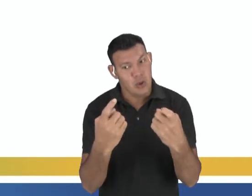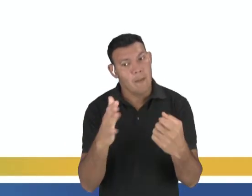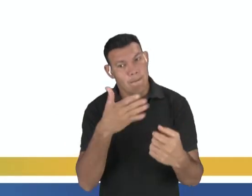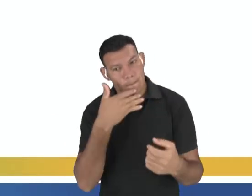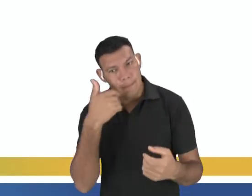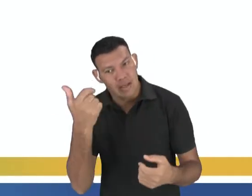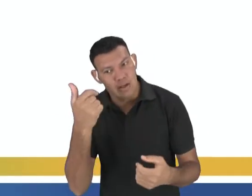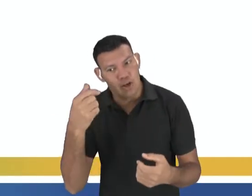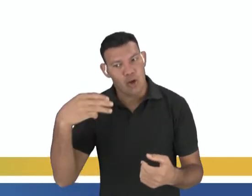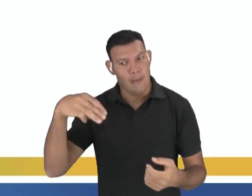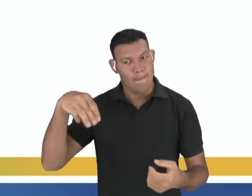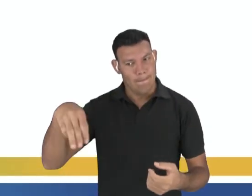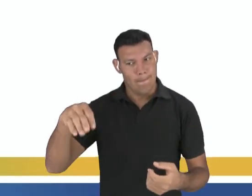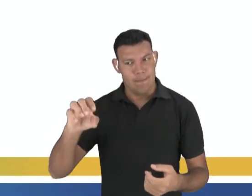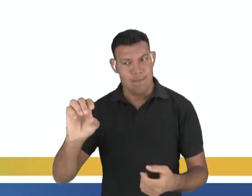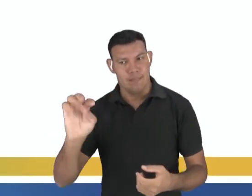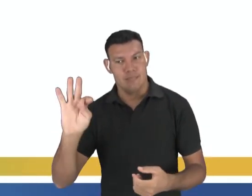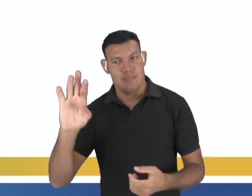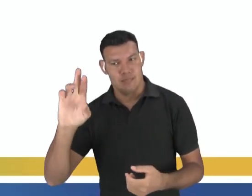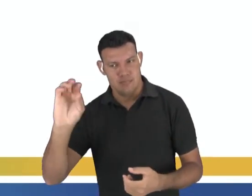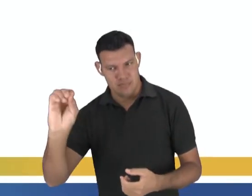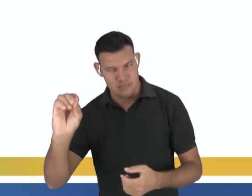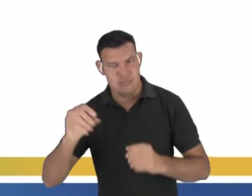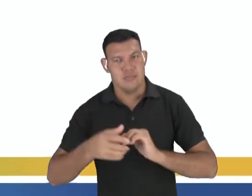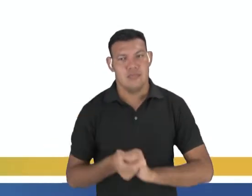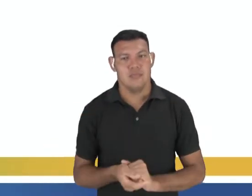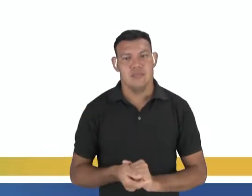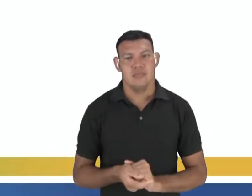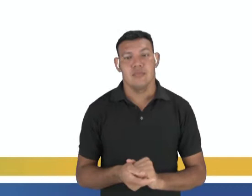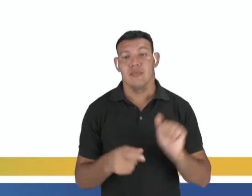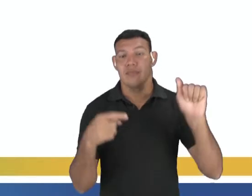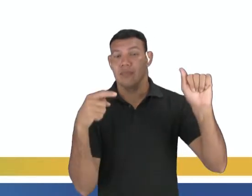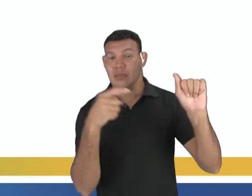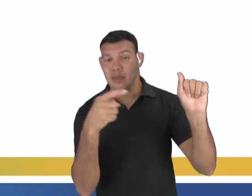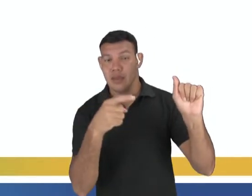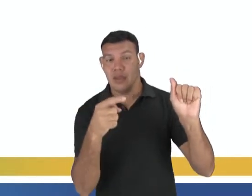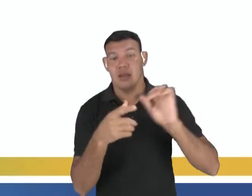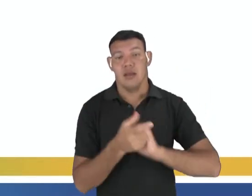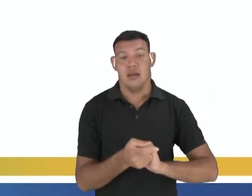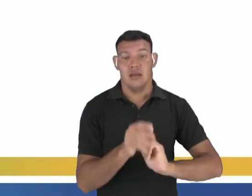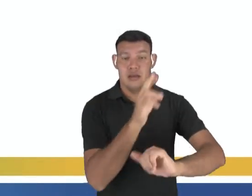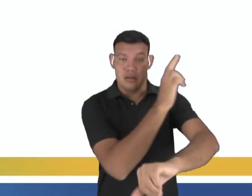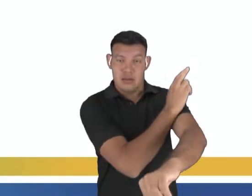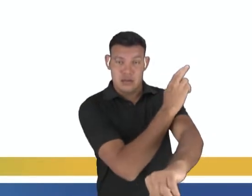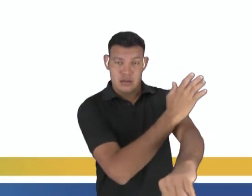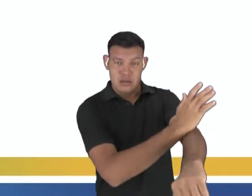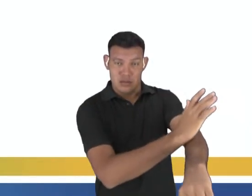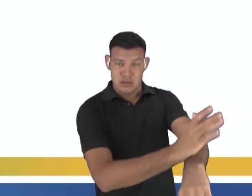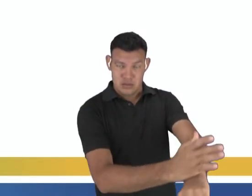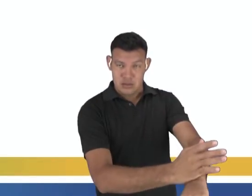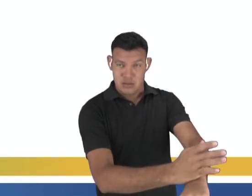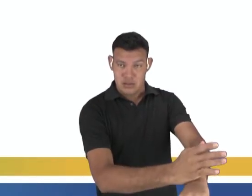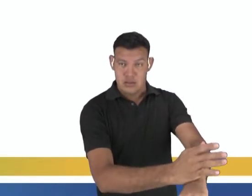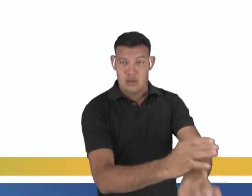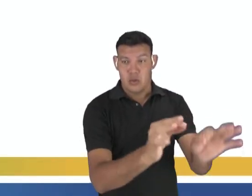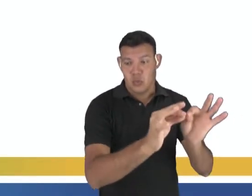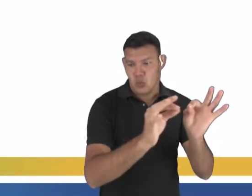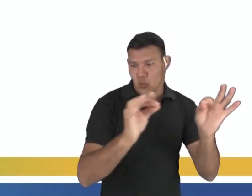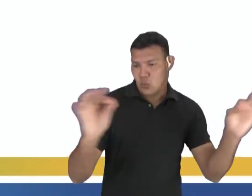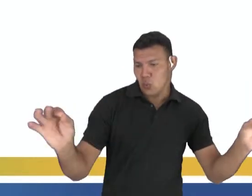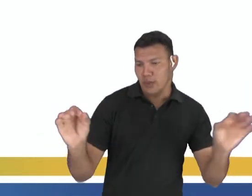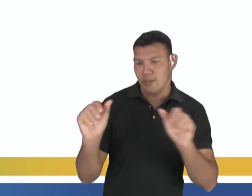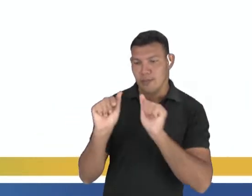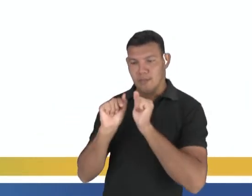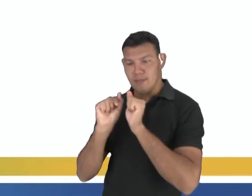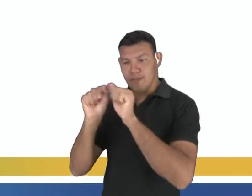metros Então é isso que a questão quer então vamos lá a letra a distância entre Rio Branco e Sena Madureira